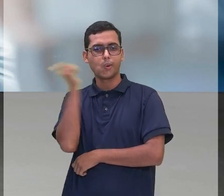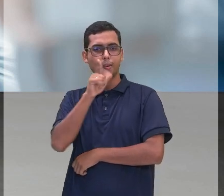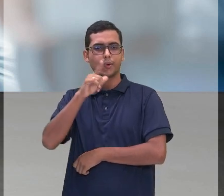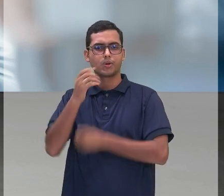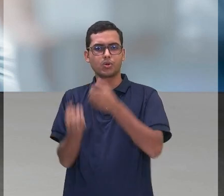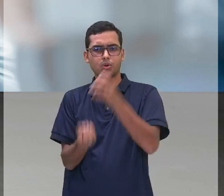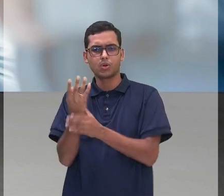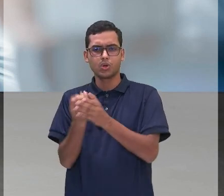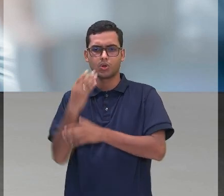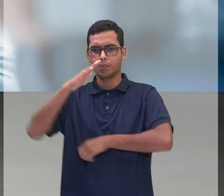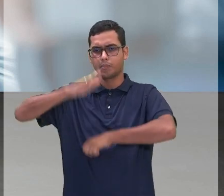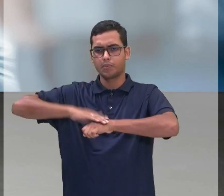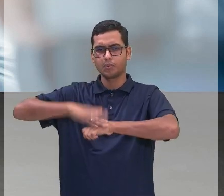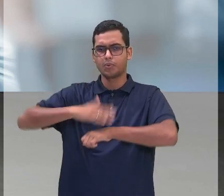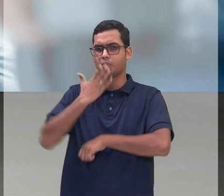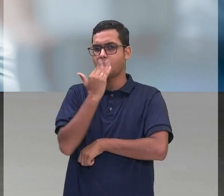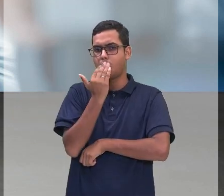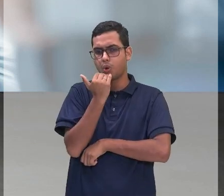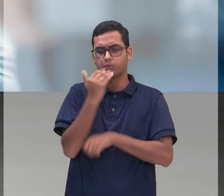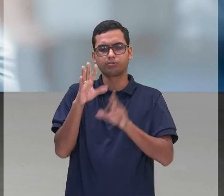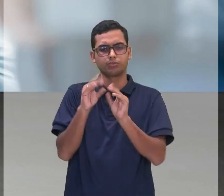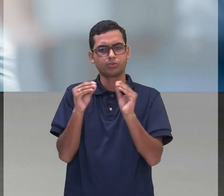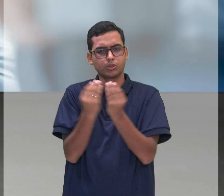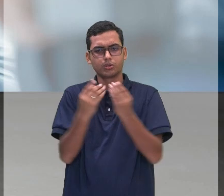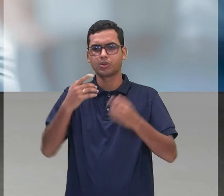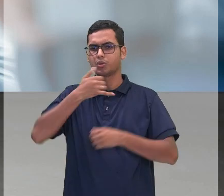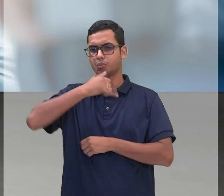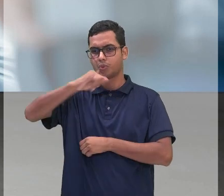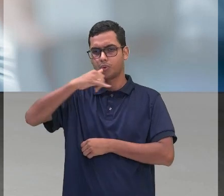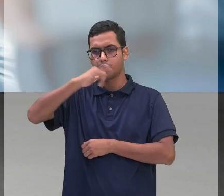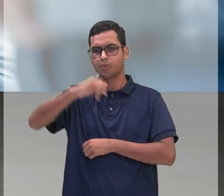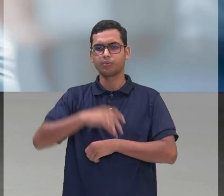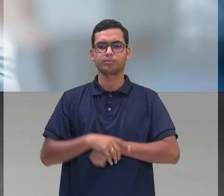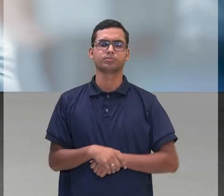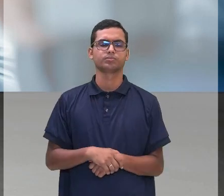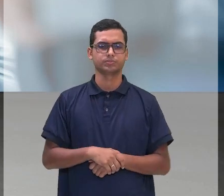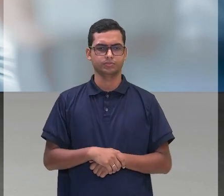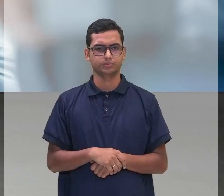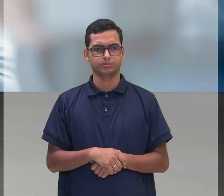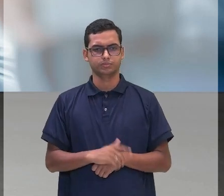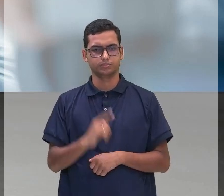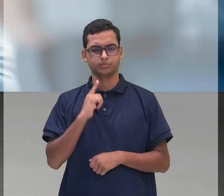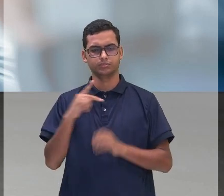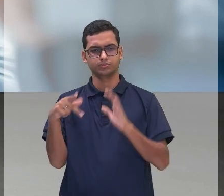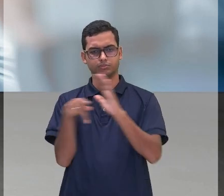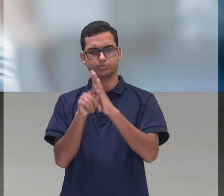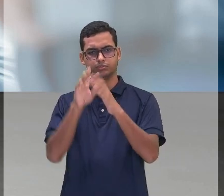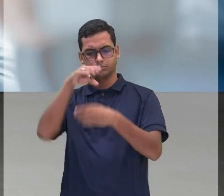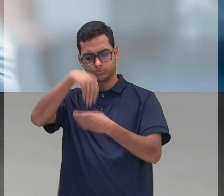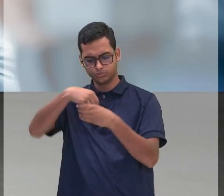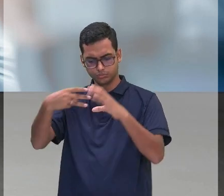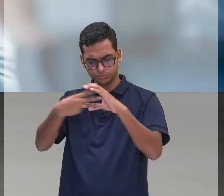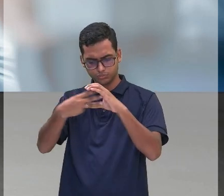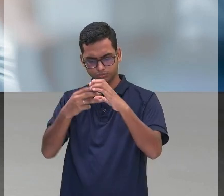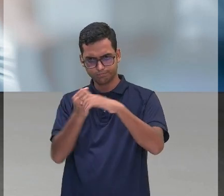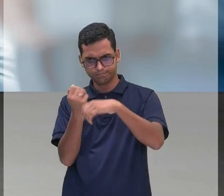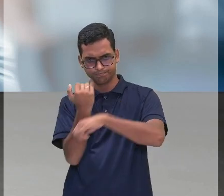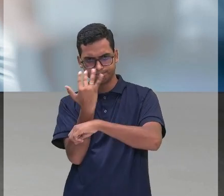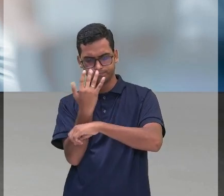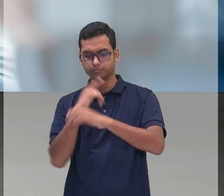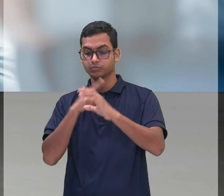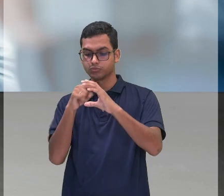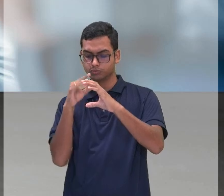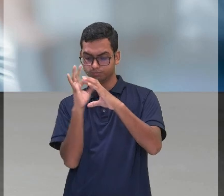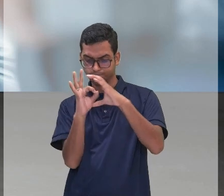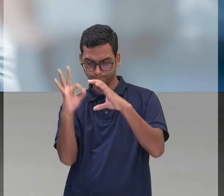consegue produzir a sua própria energia. Ela tem ali uma organela específica, onde ela consegue ali